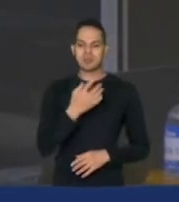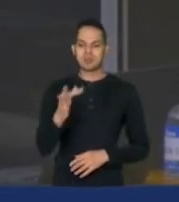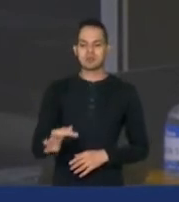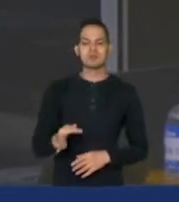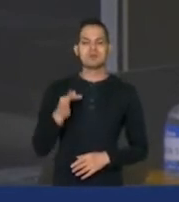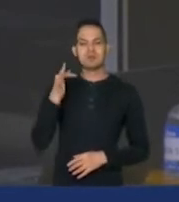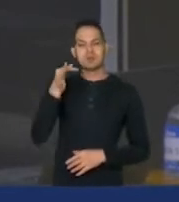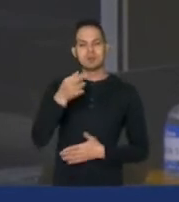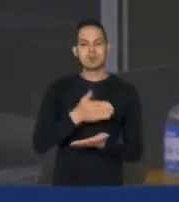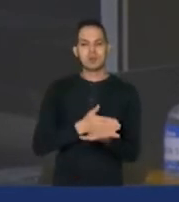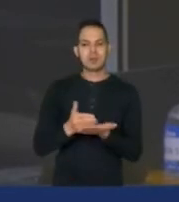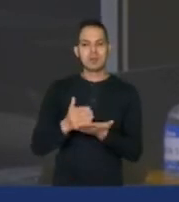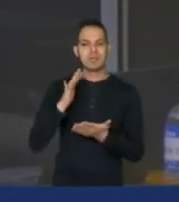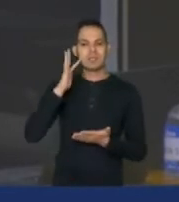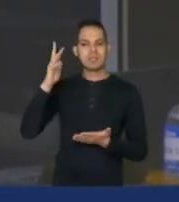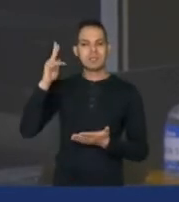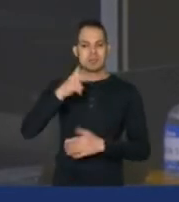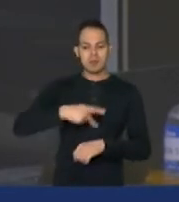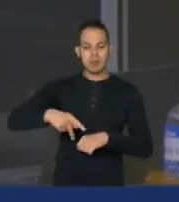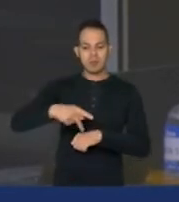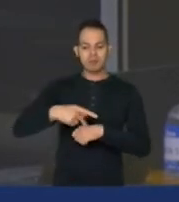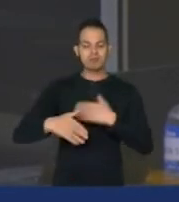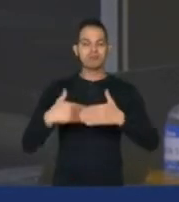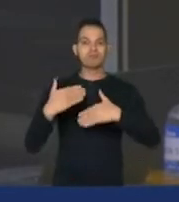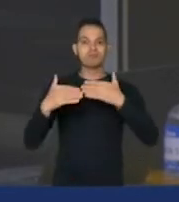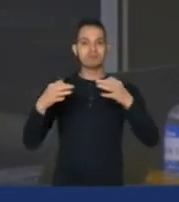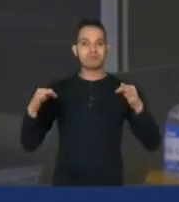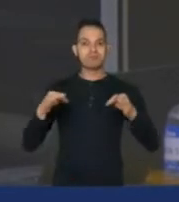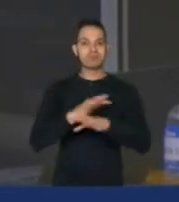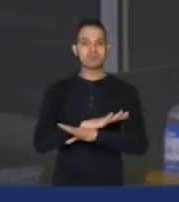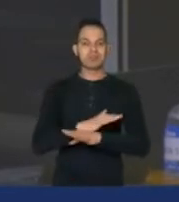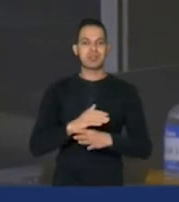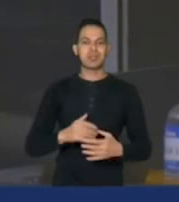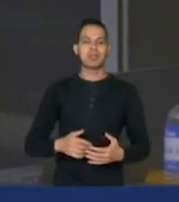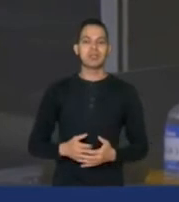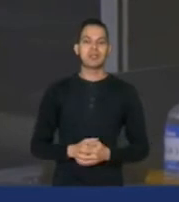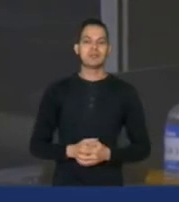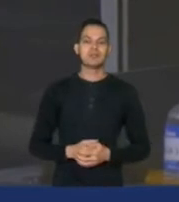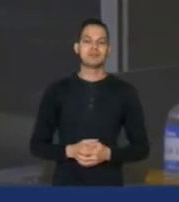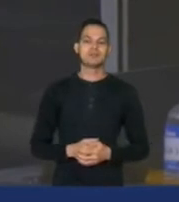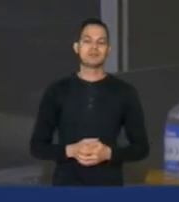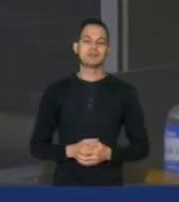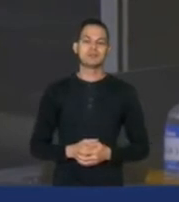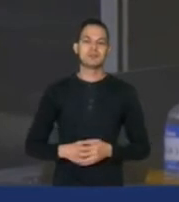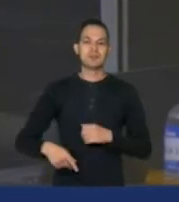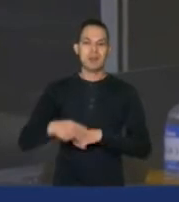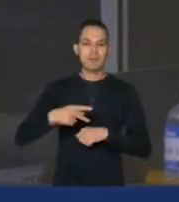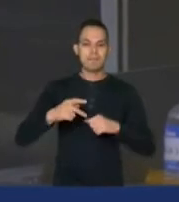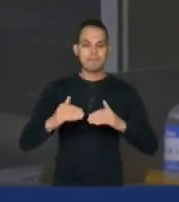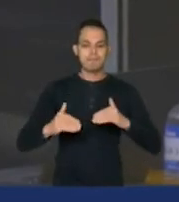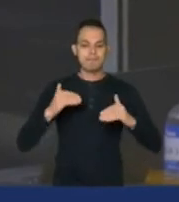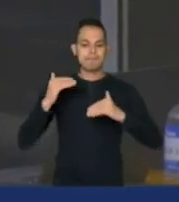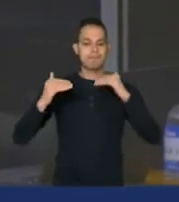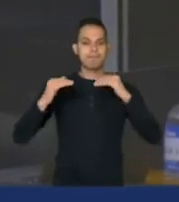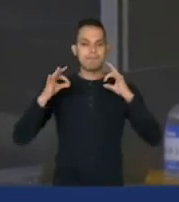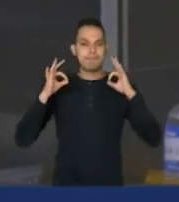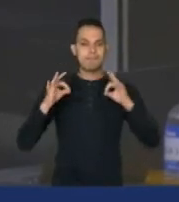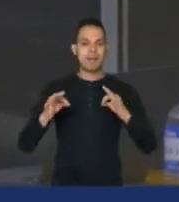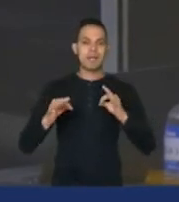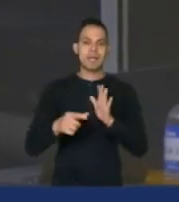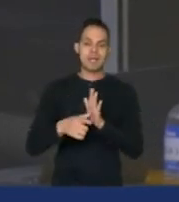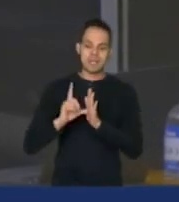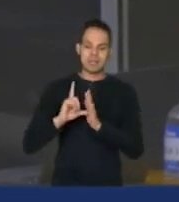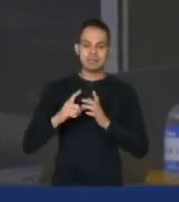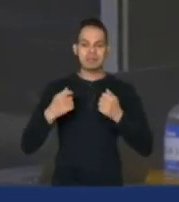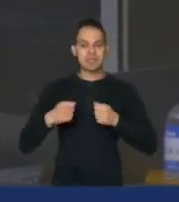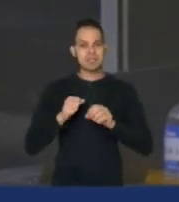começar a sonhar a ser um país desenvolvido. A gente nunca estará entre os países mais desenvolvidos do mundo enquanto a gente não levar a